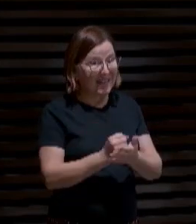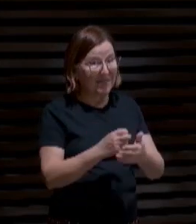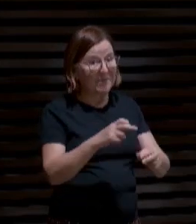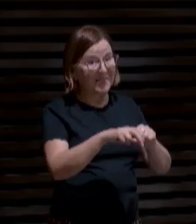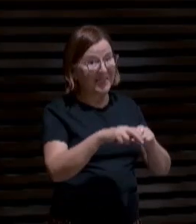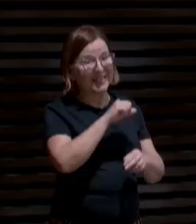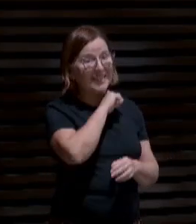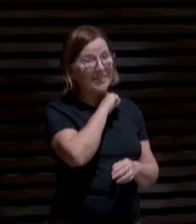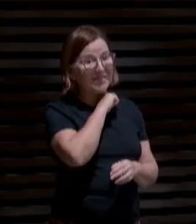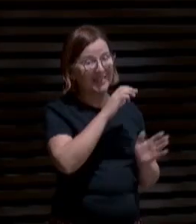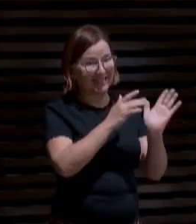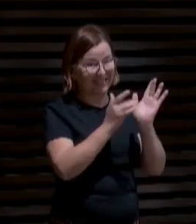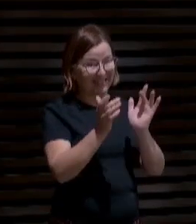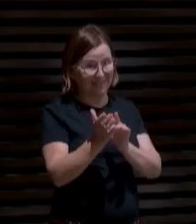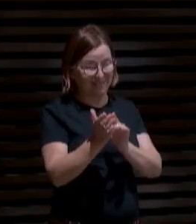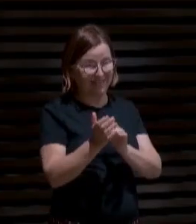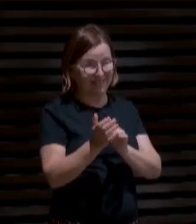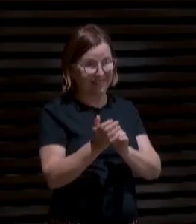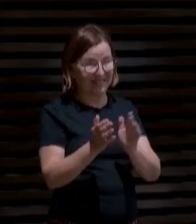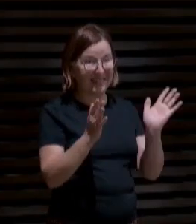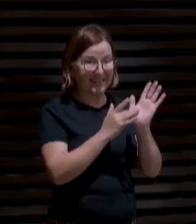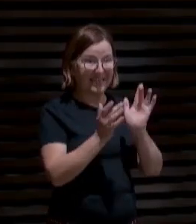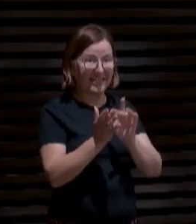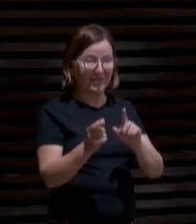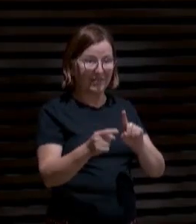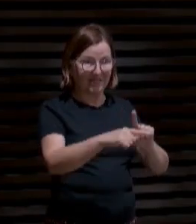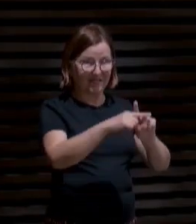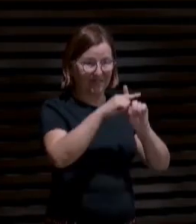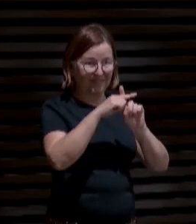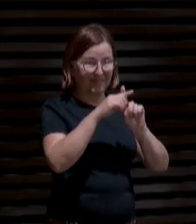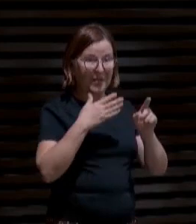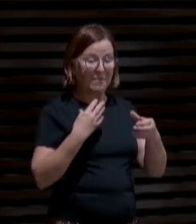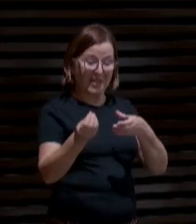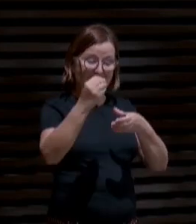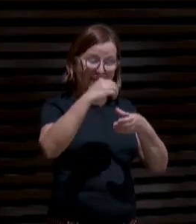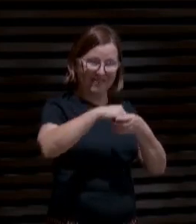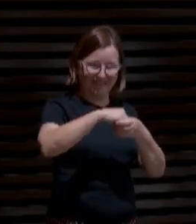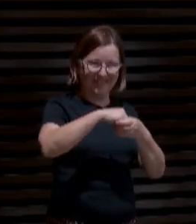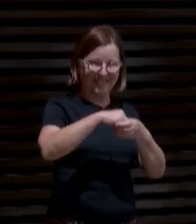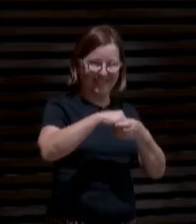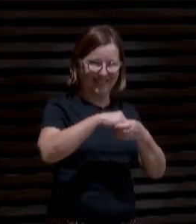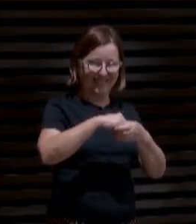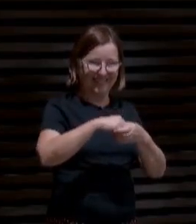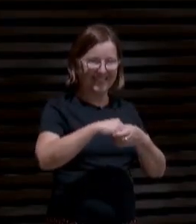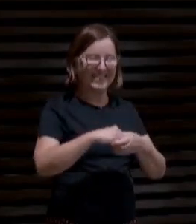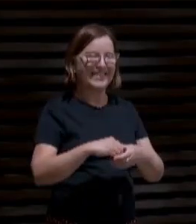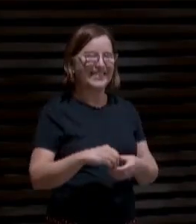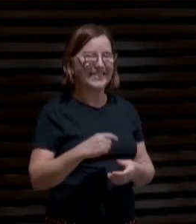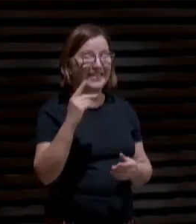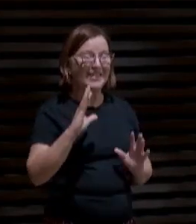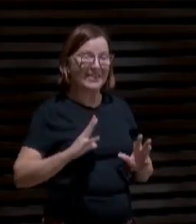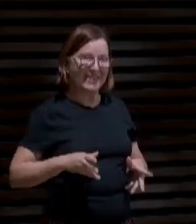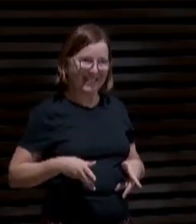cruz, e quando ele foi levantado na cruz, ele me batizou juntamente com ele, me incluindo no